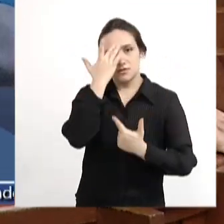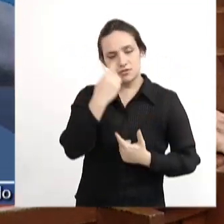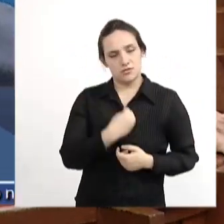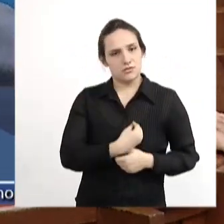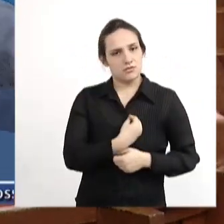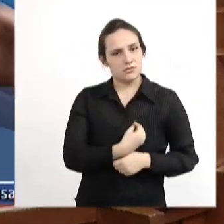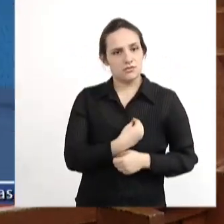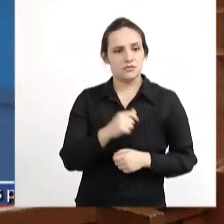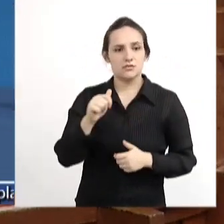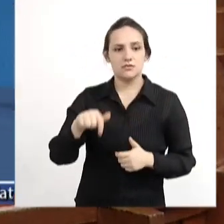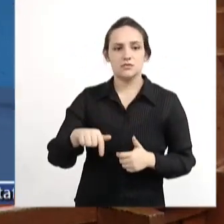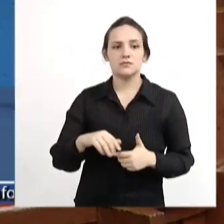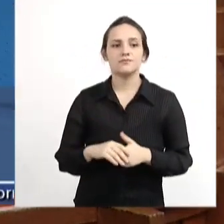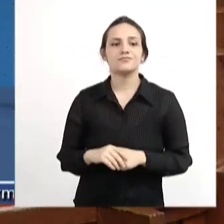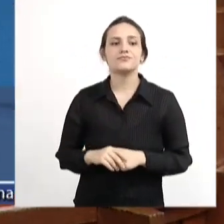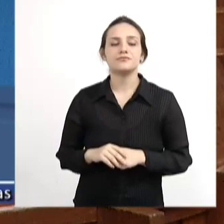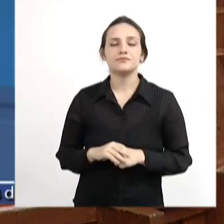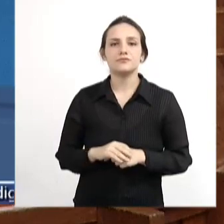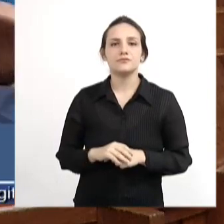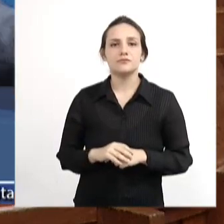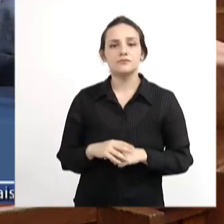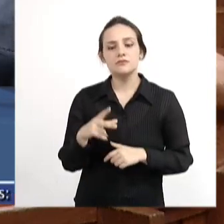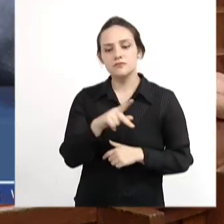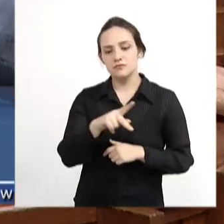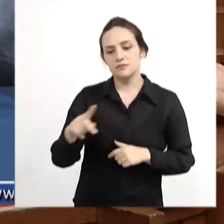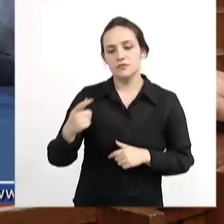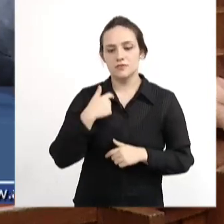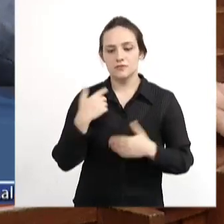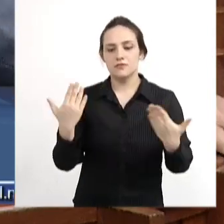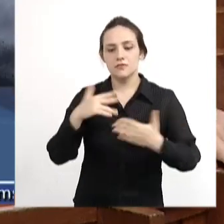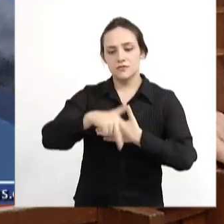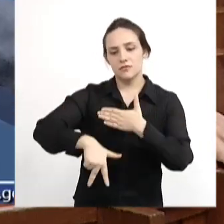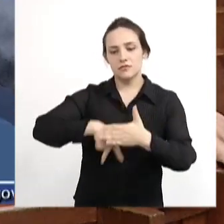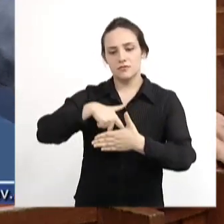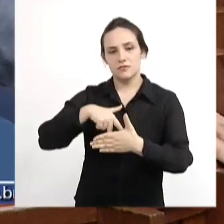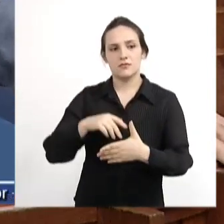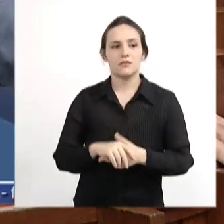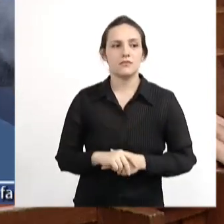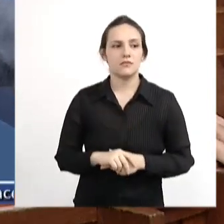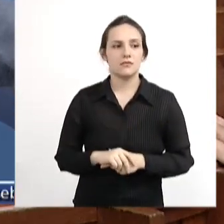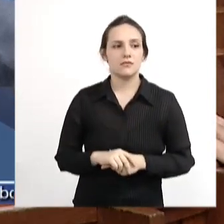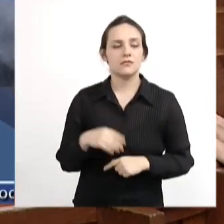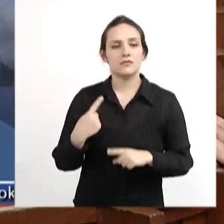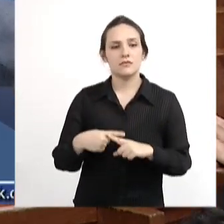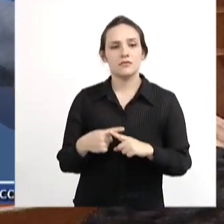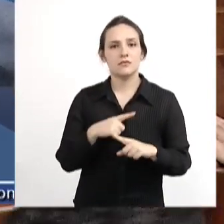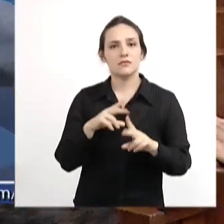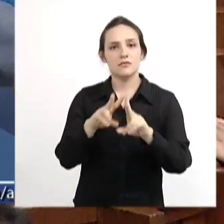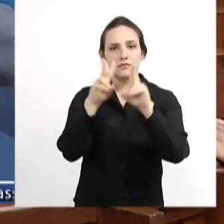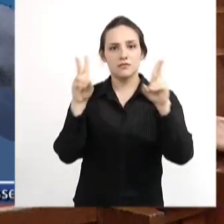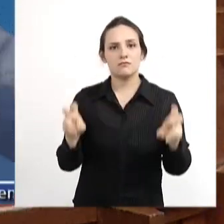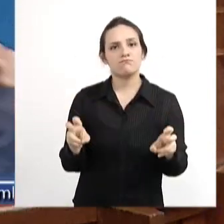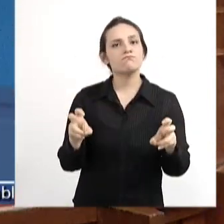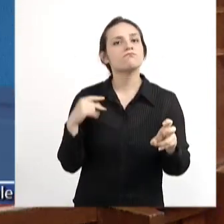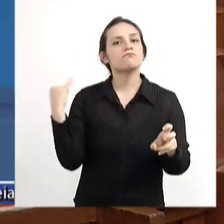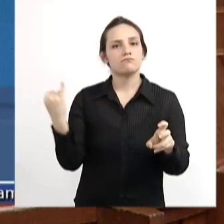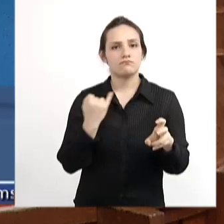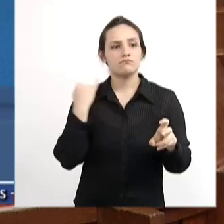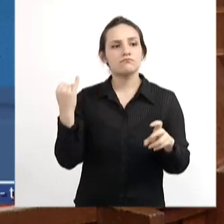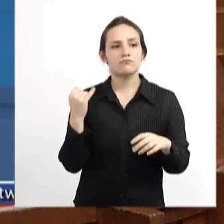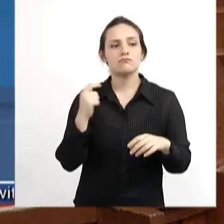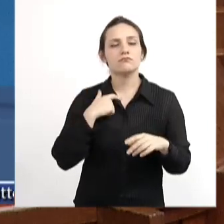em plenário. Senhor presidente, eu venho à tribuna que tem um assunto aí pertinente e